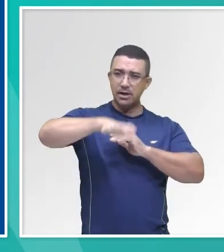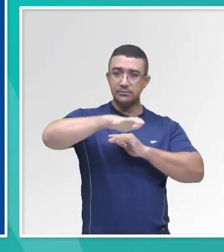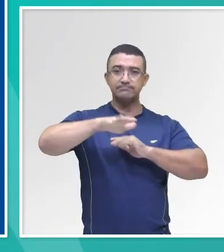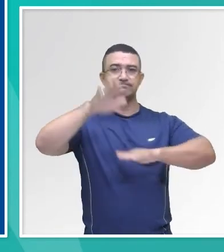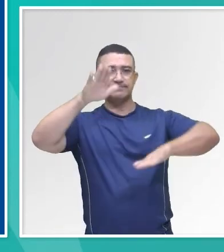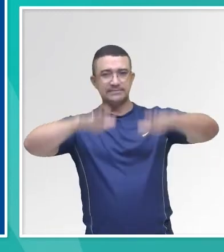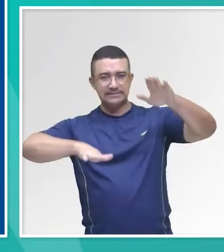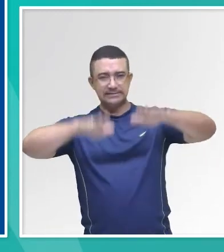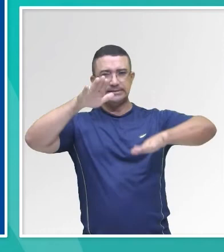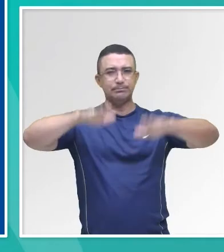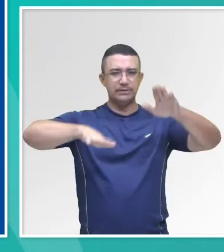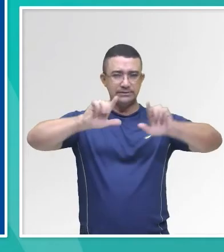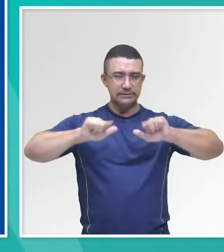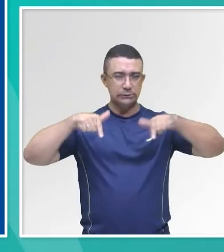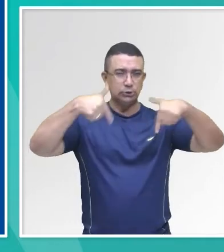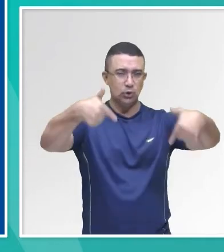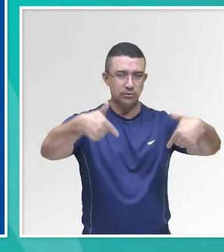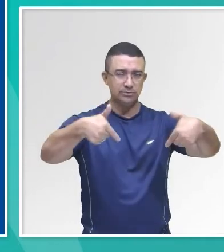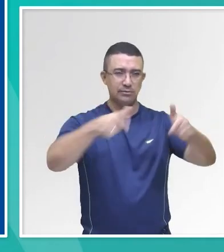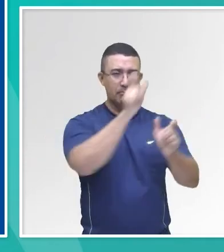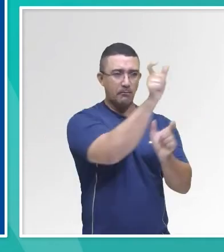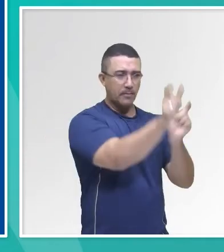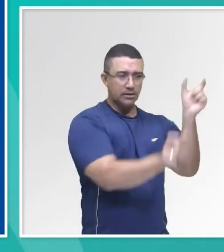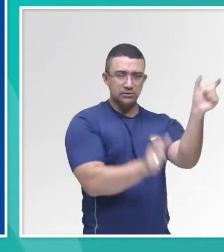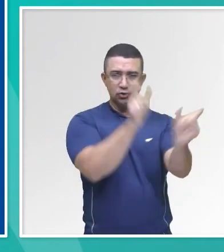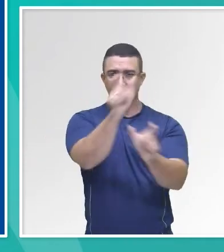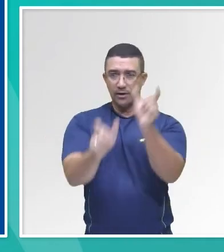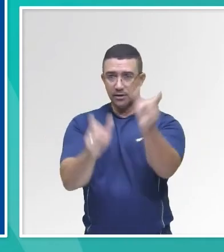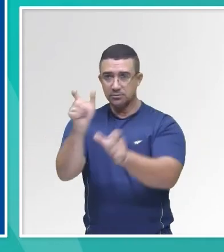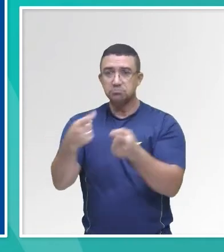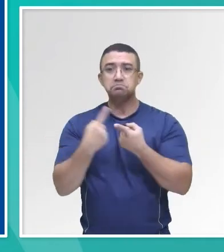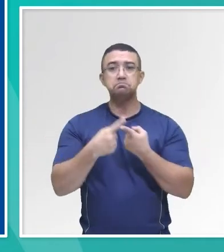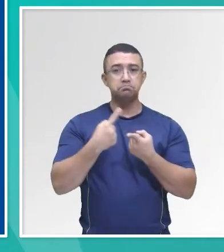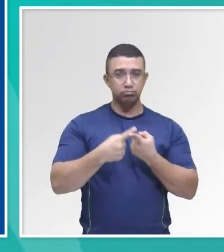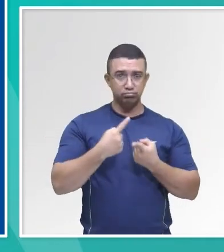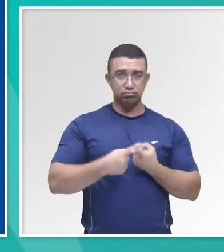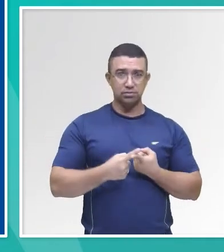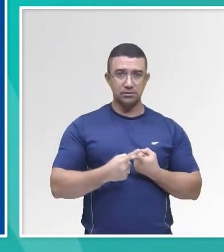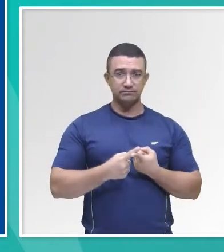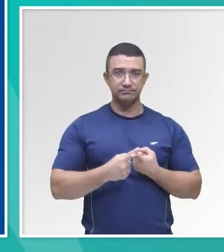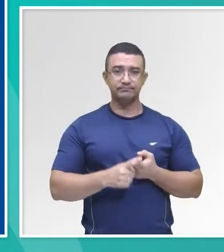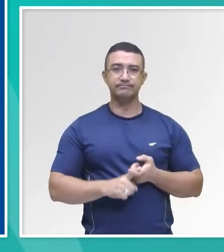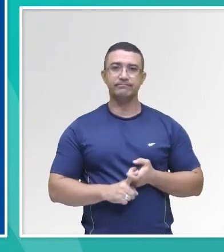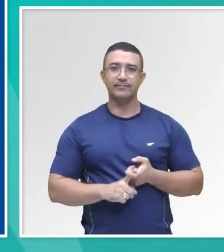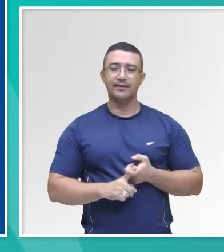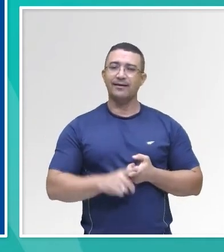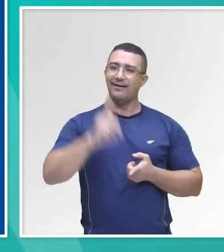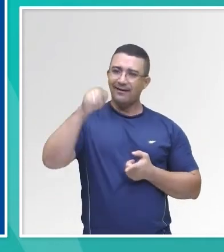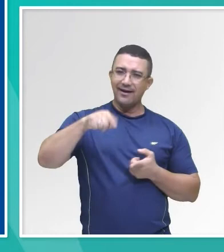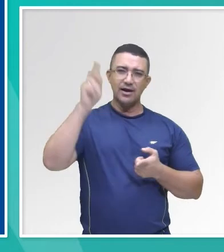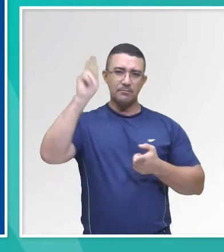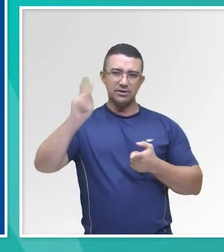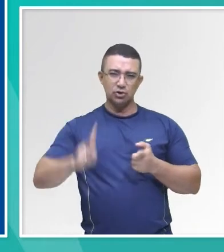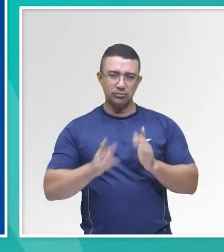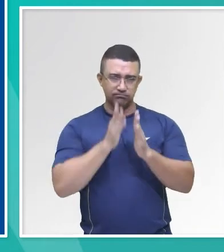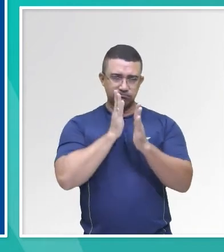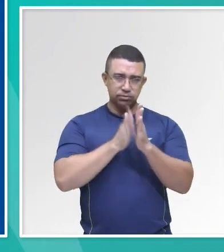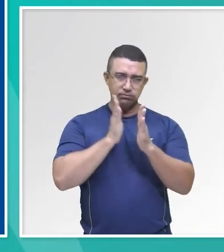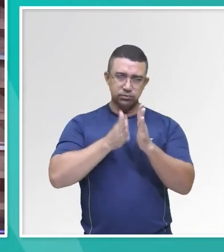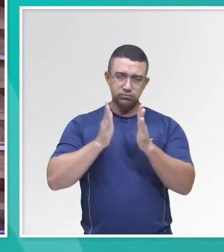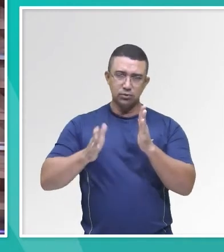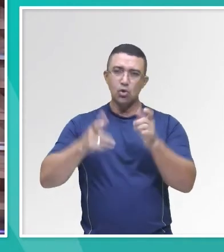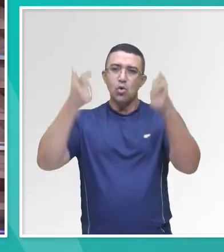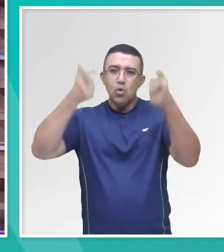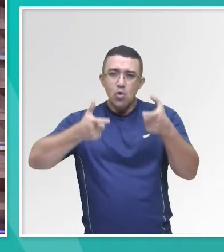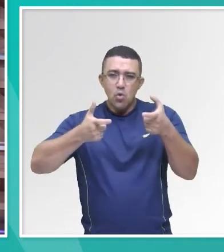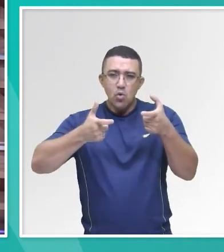das ações dos personagens. Ó. Por quê? Porque, como é uma história sequencial, onde as